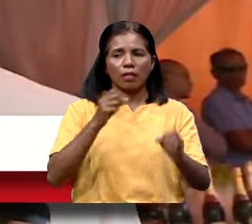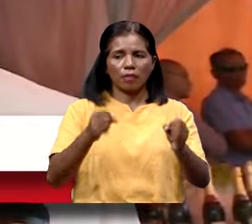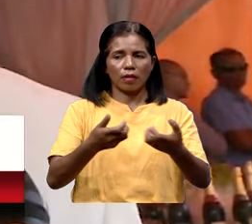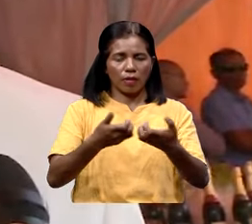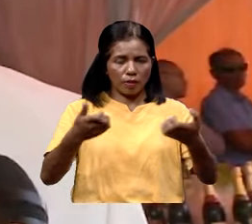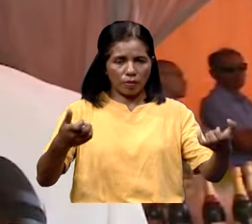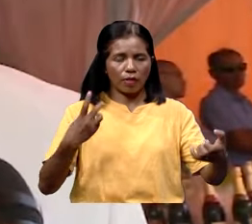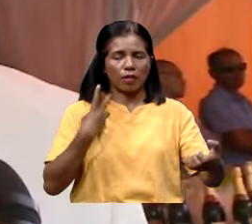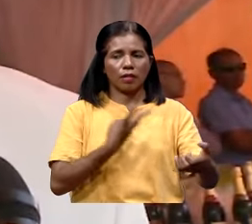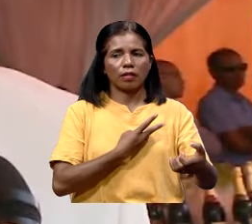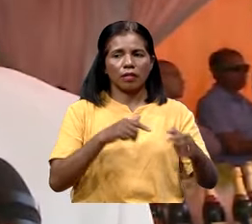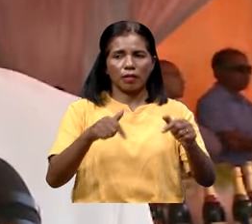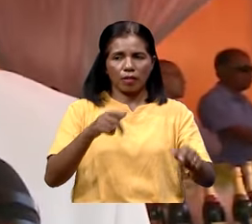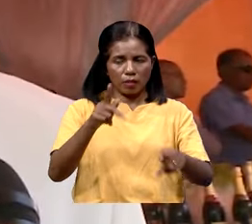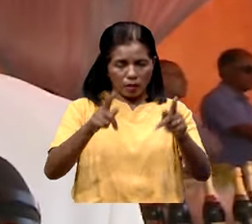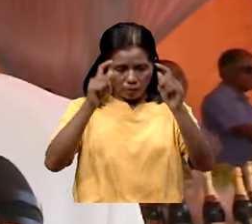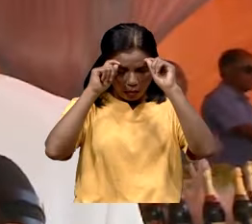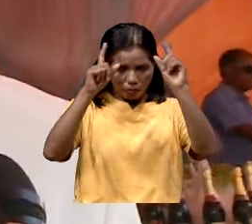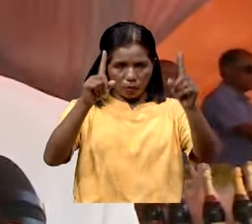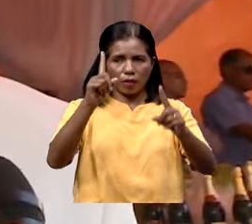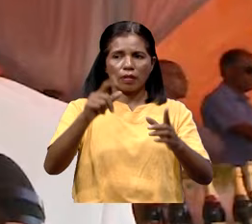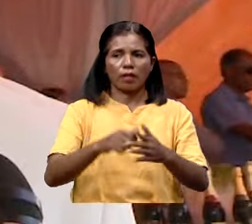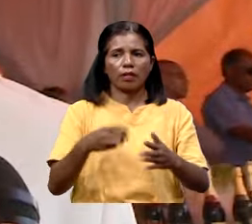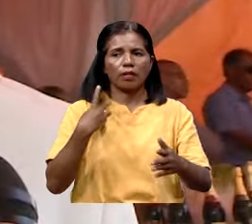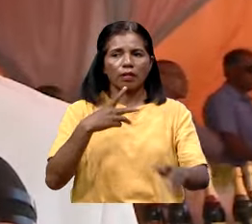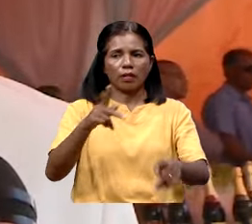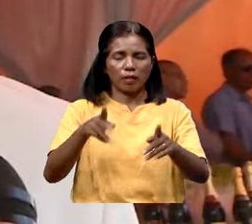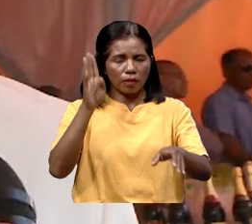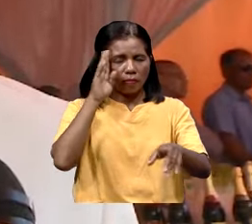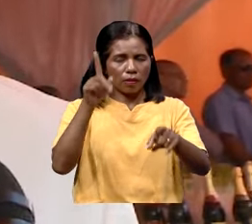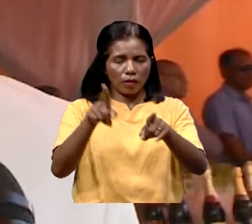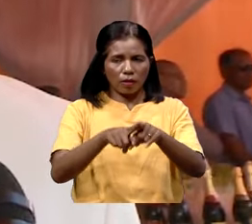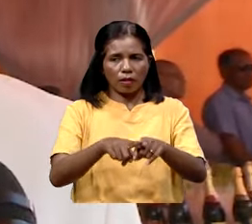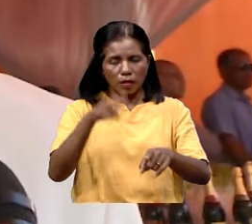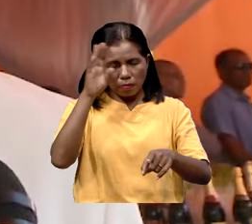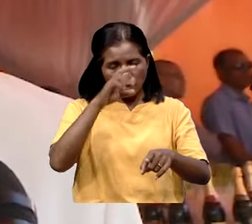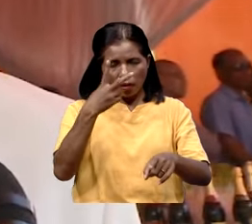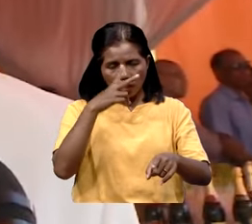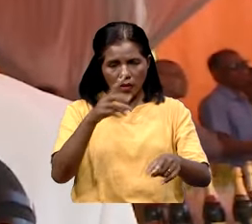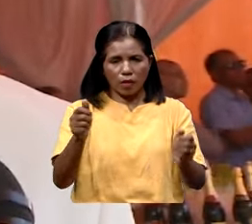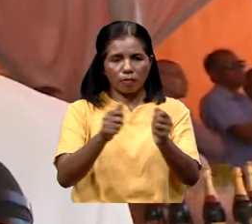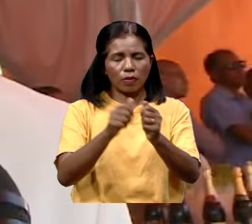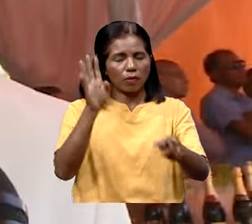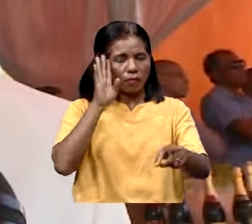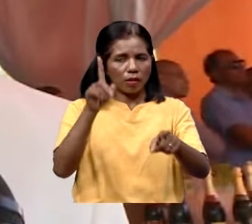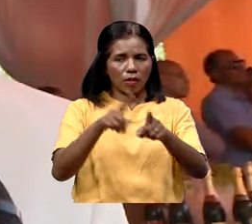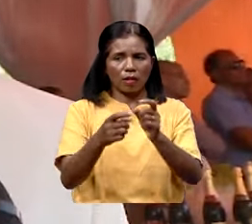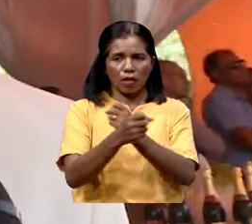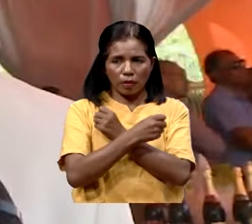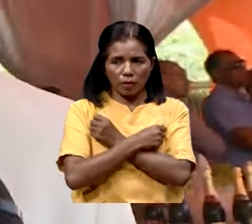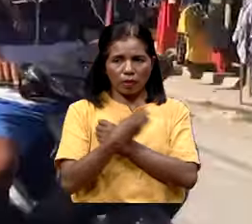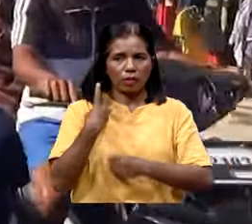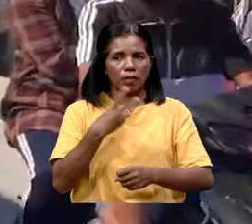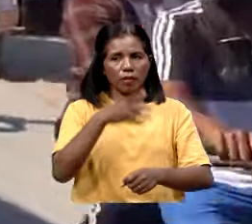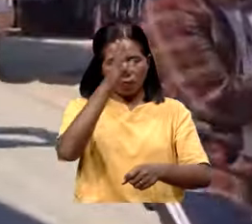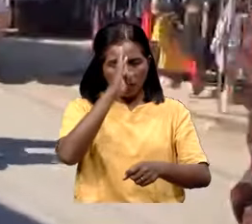hafahe itane. Itane timoroa nida date, itane mesa kon malen. Buka hare malo hanesa maon malen, ide hadomi malo, itane mesa